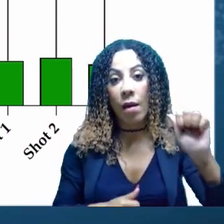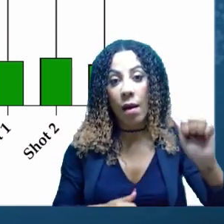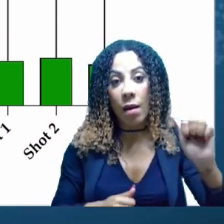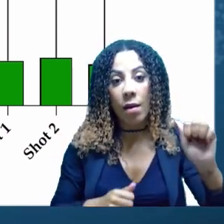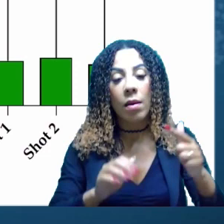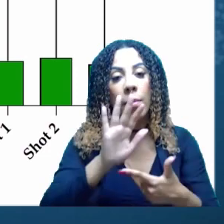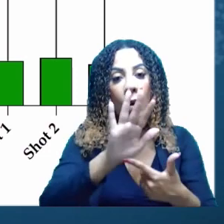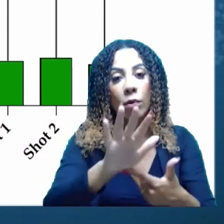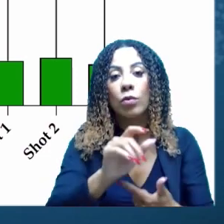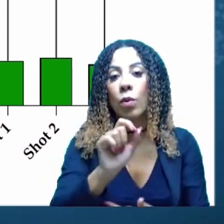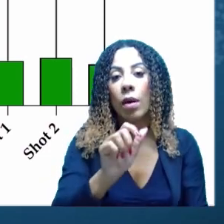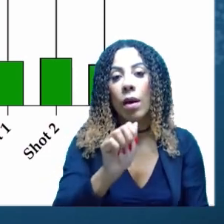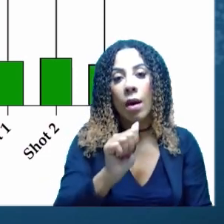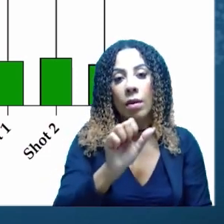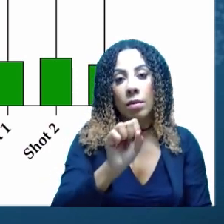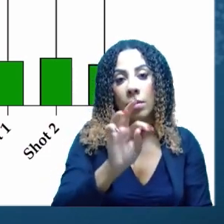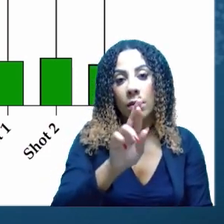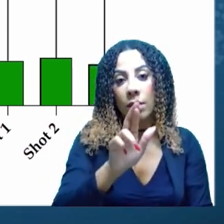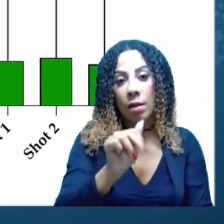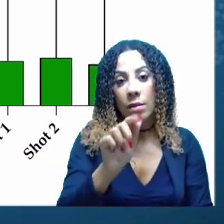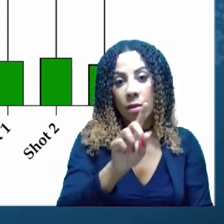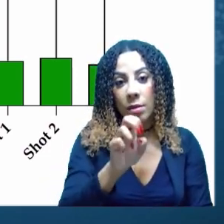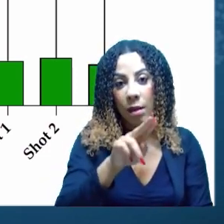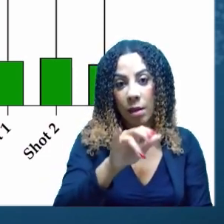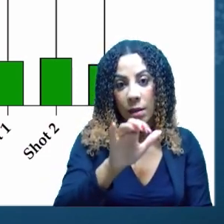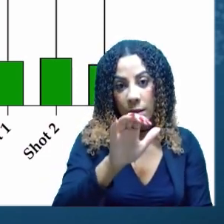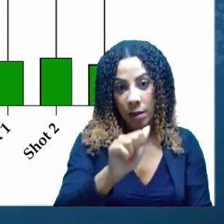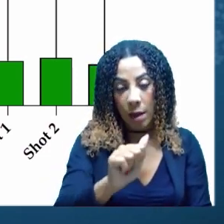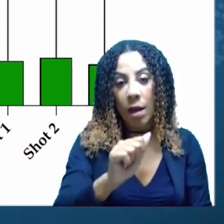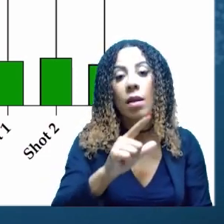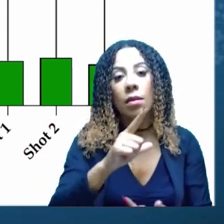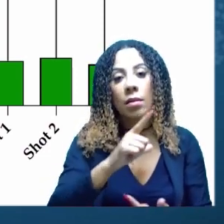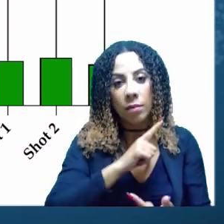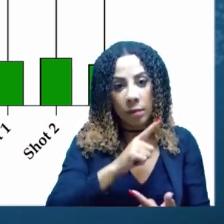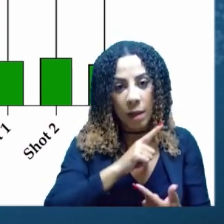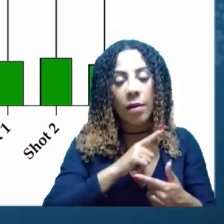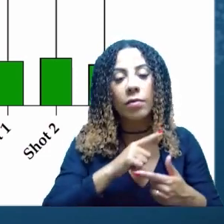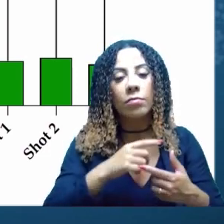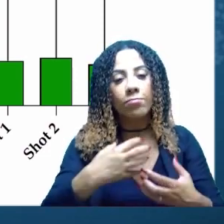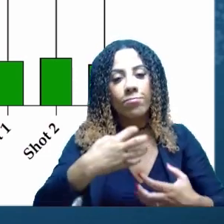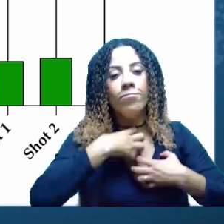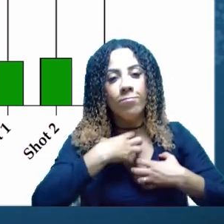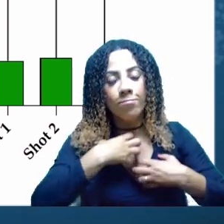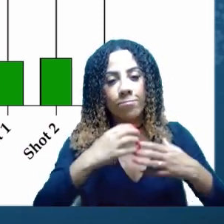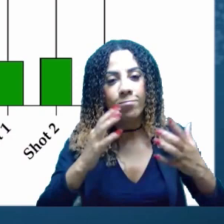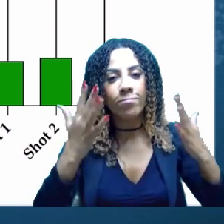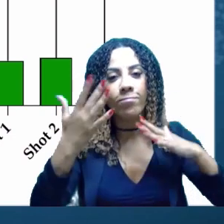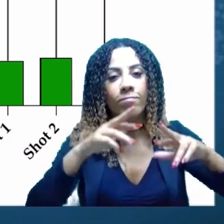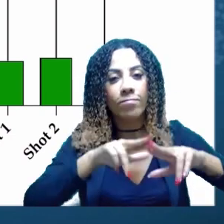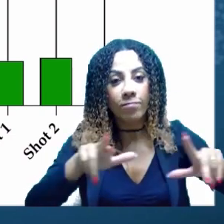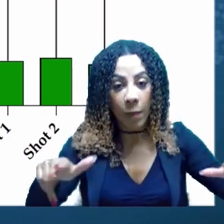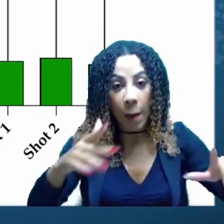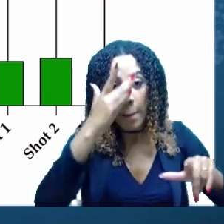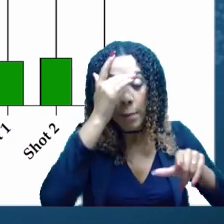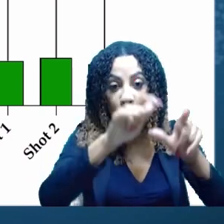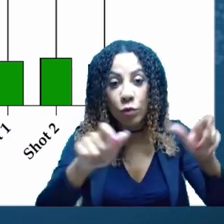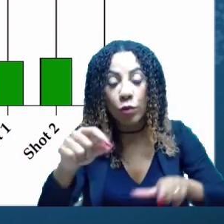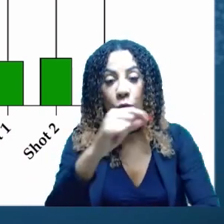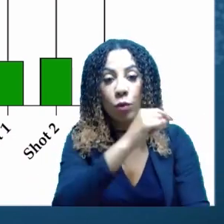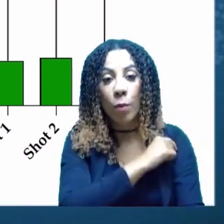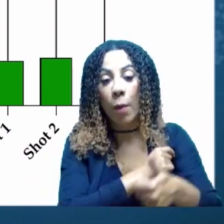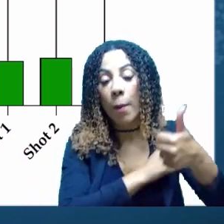a AstraZeneca ela foi capaz de desencadear esses efeitos adversos em indivíduos que tomaram a primeira dose em comparação à